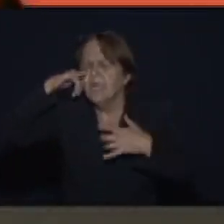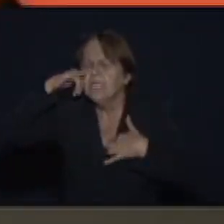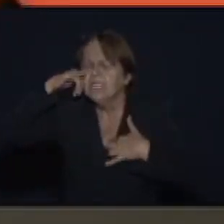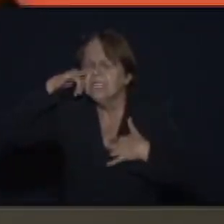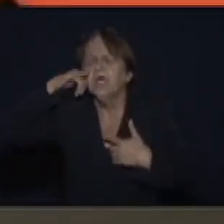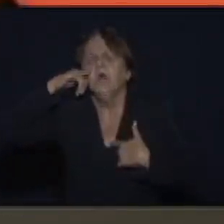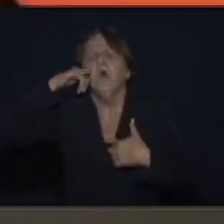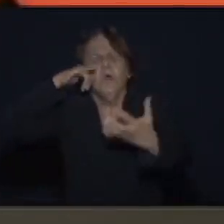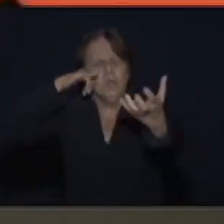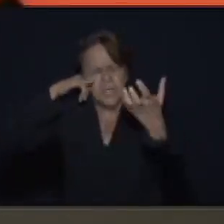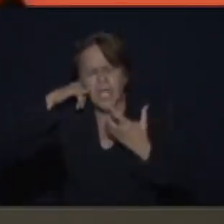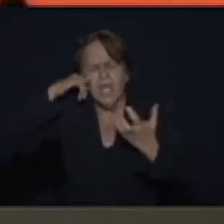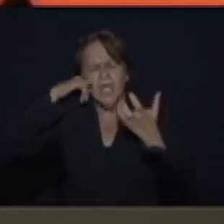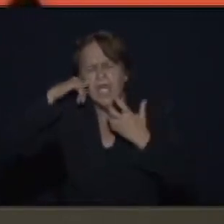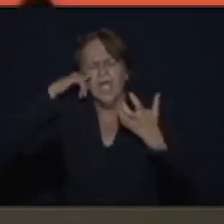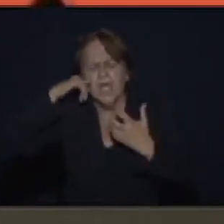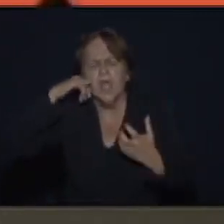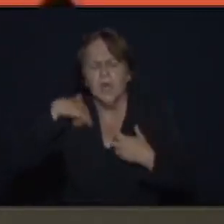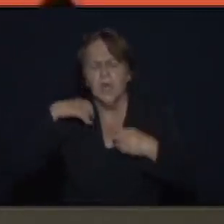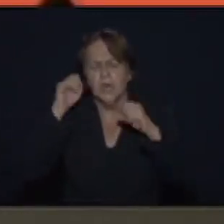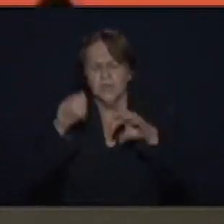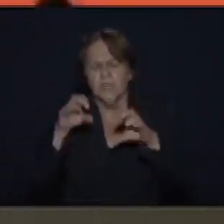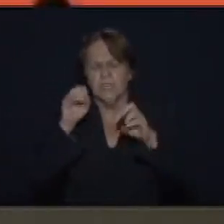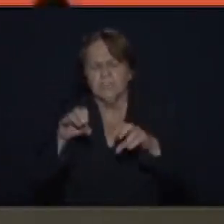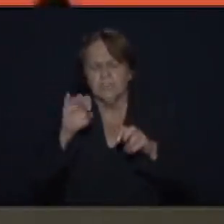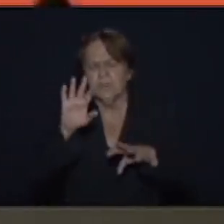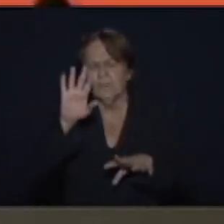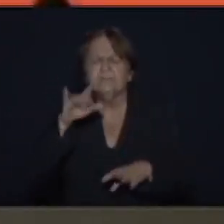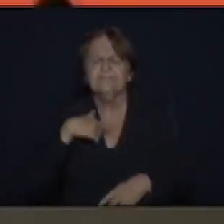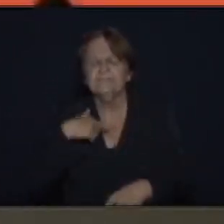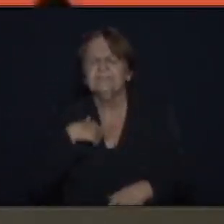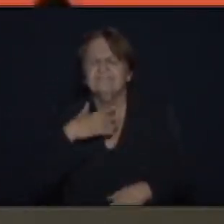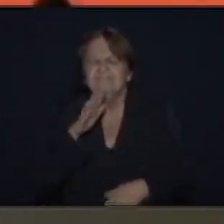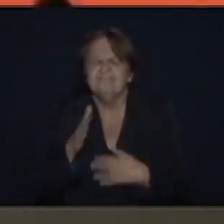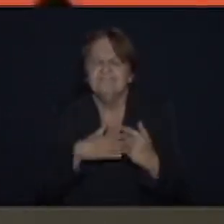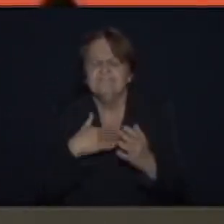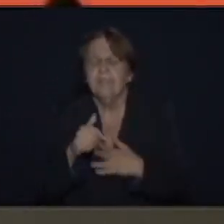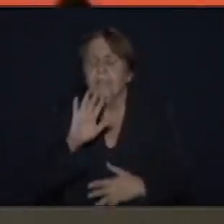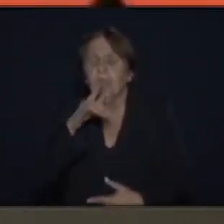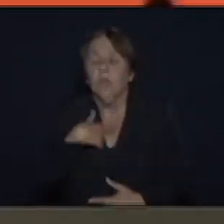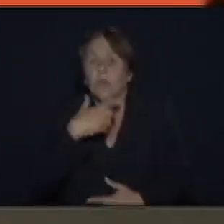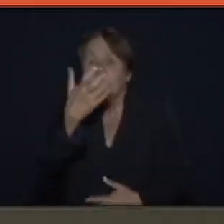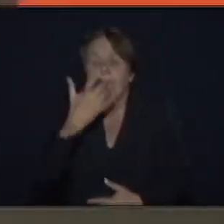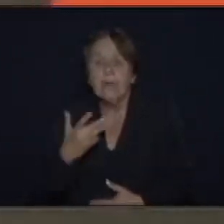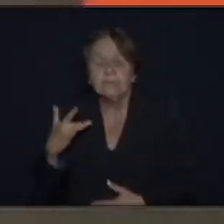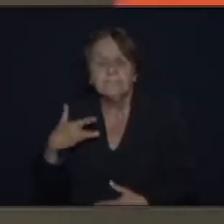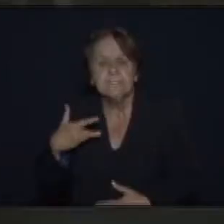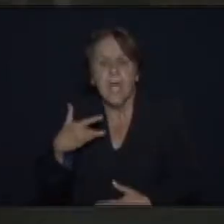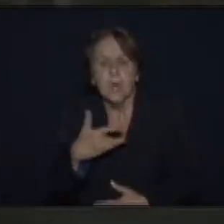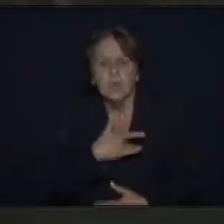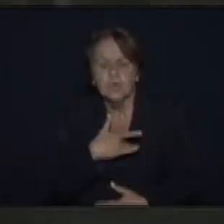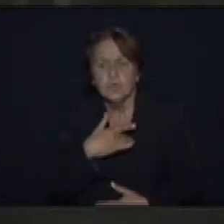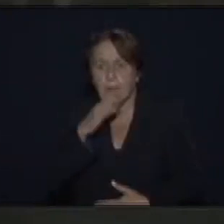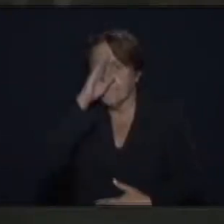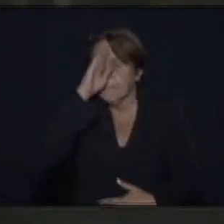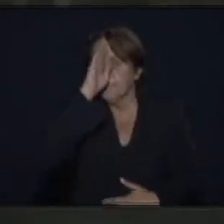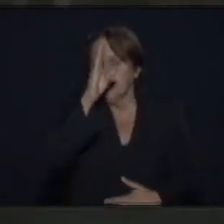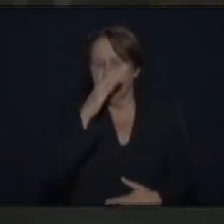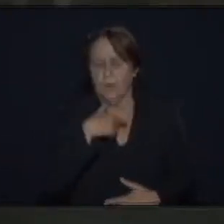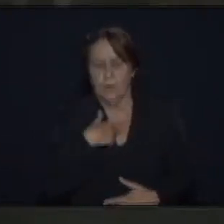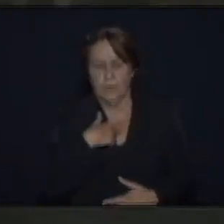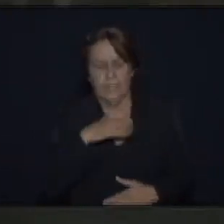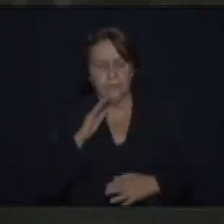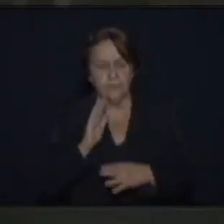mas eu tô afim de correr o risco então na educação na saúde na saúde da minha cidade eu estou disposto a correr esse